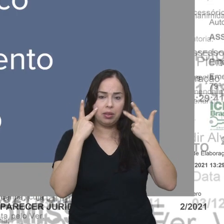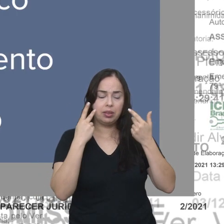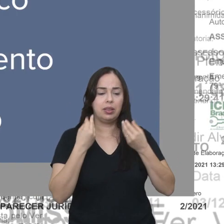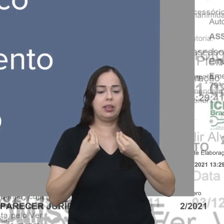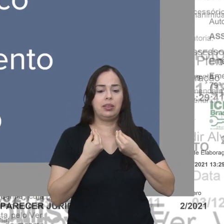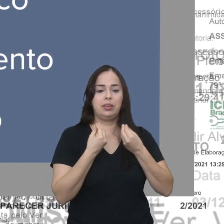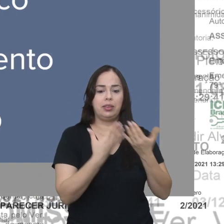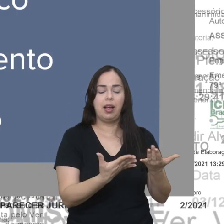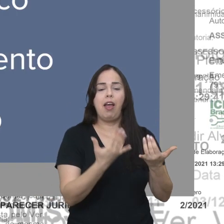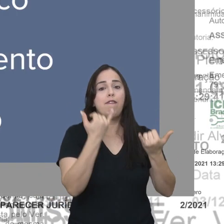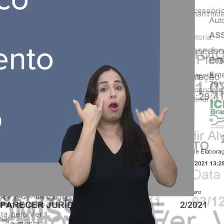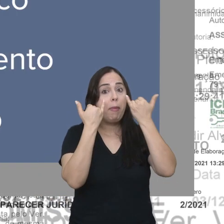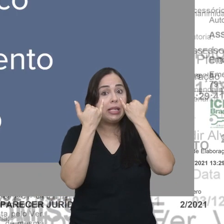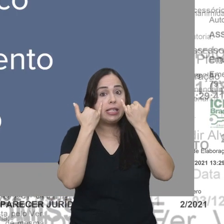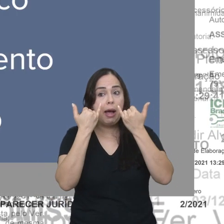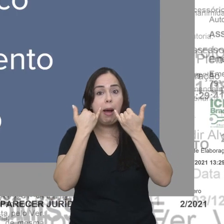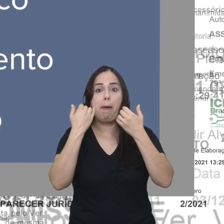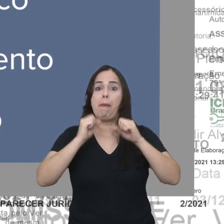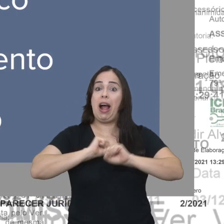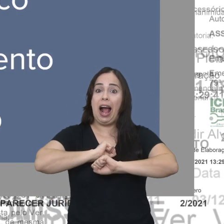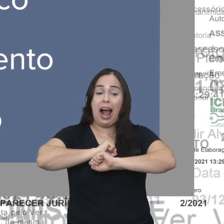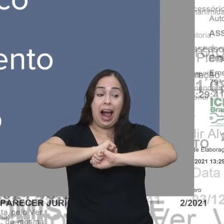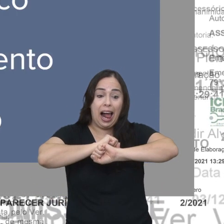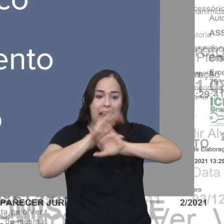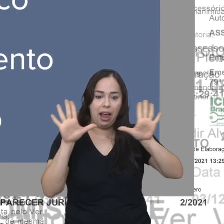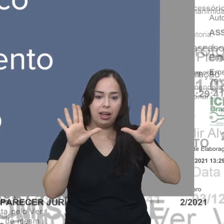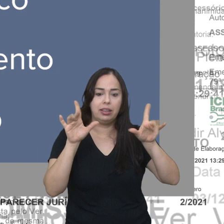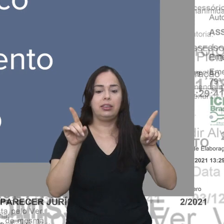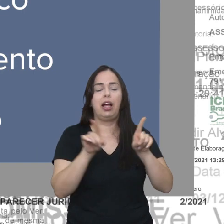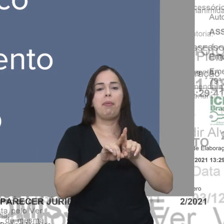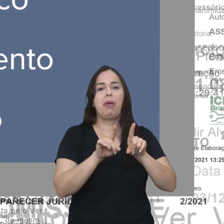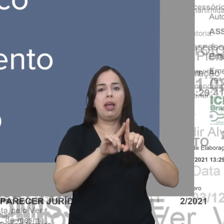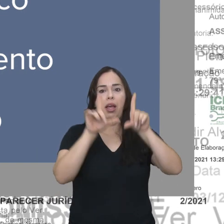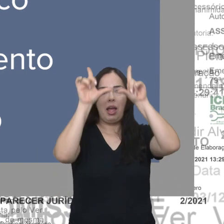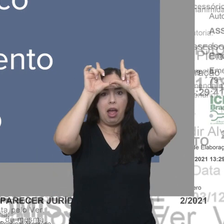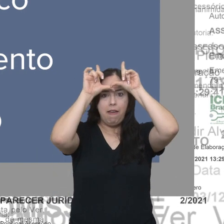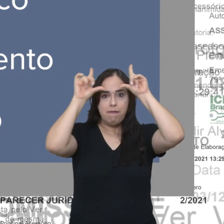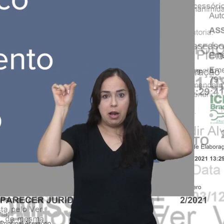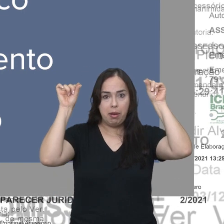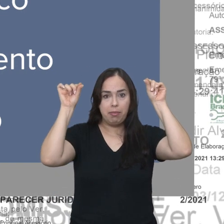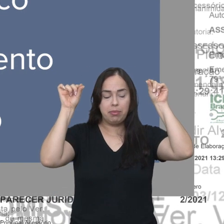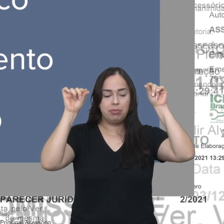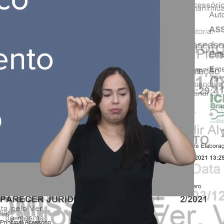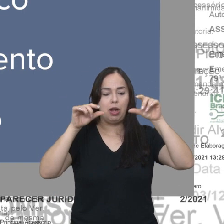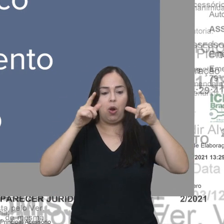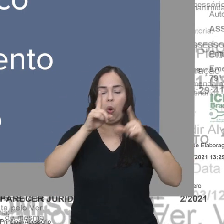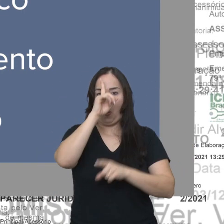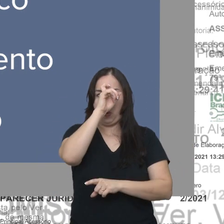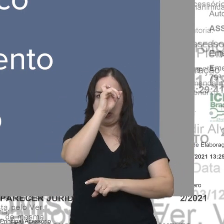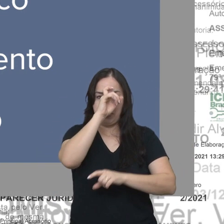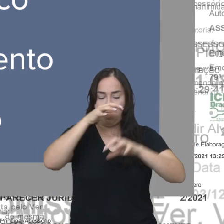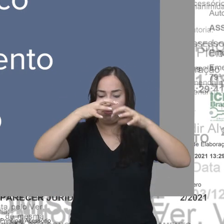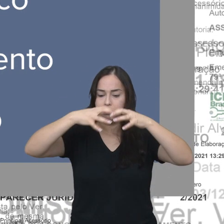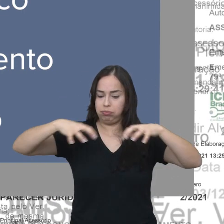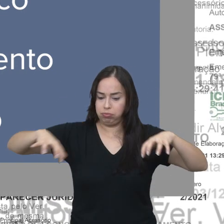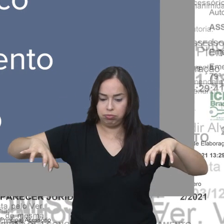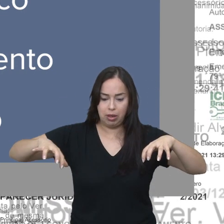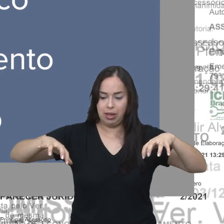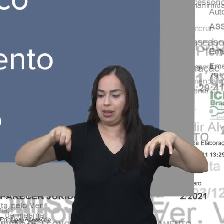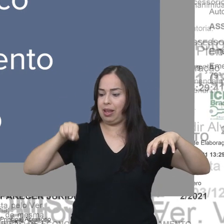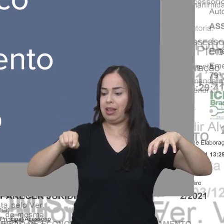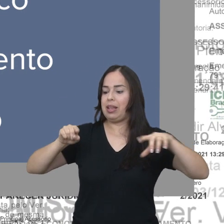sofrer uma perda gestacional estão recebendo informações Claras Sobre o ocorrido permanecer em enfermaria